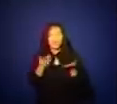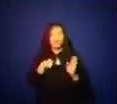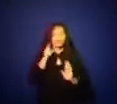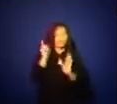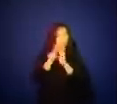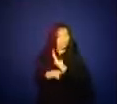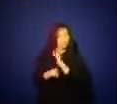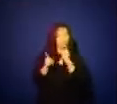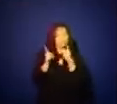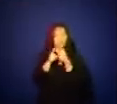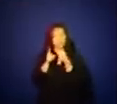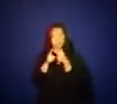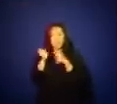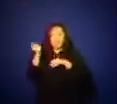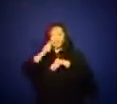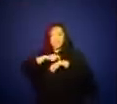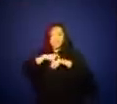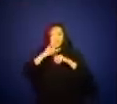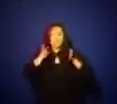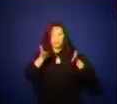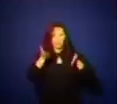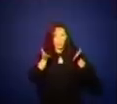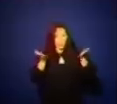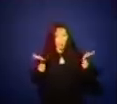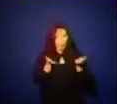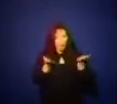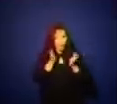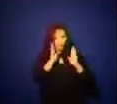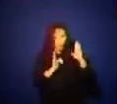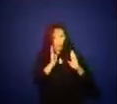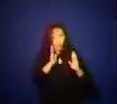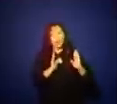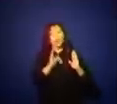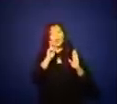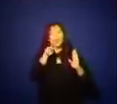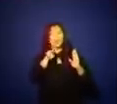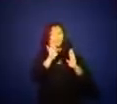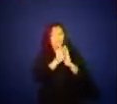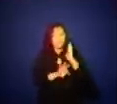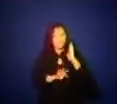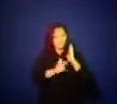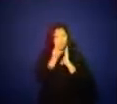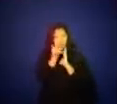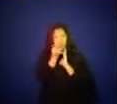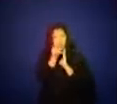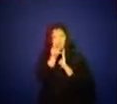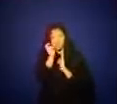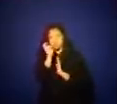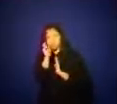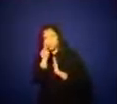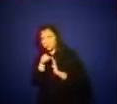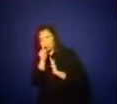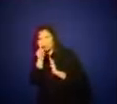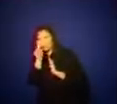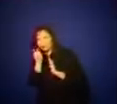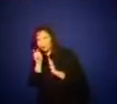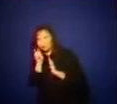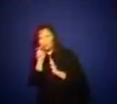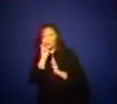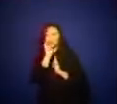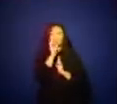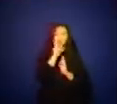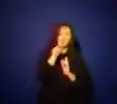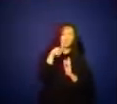a gente chegou algum momento que a taxa terminar americana precioso 5:15 5:17 depois caiu e agora voltou ali